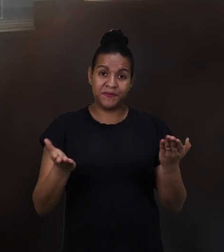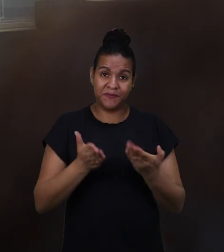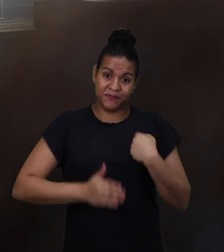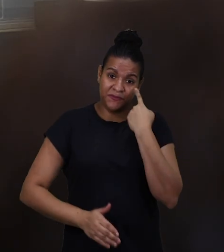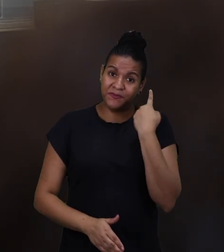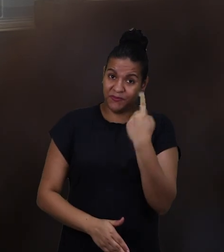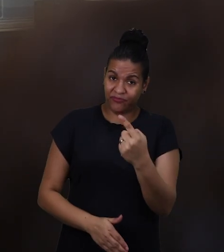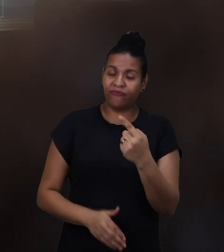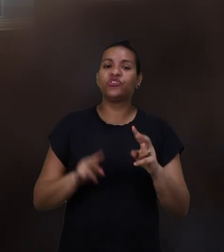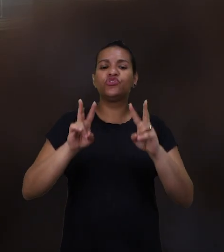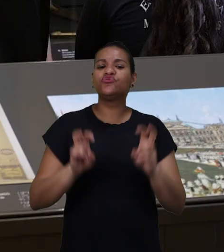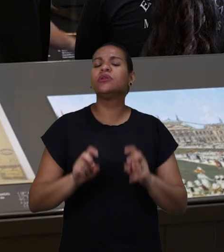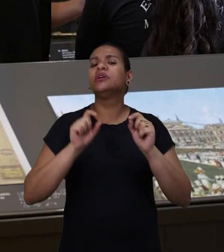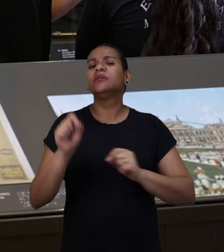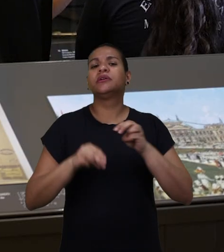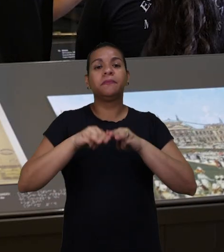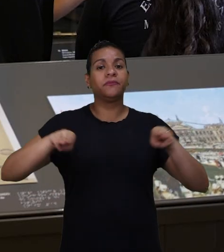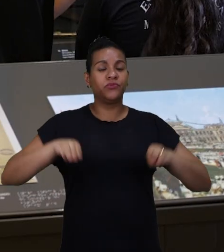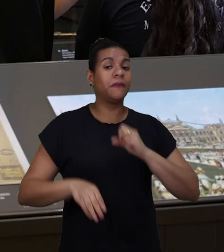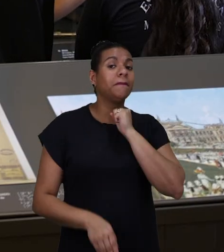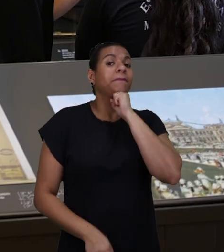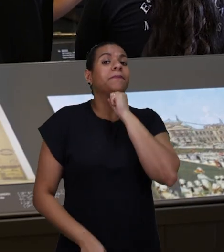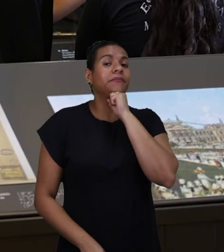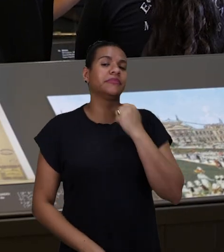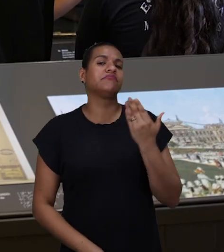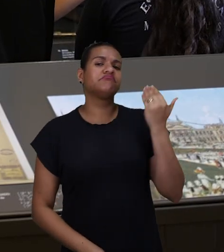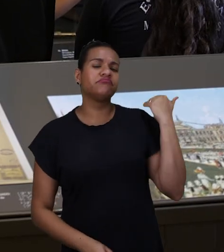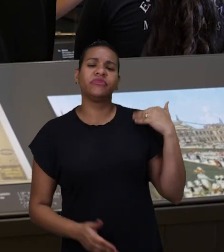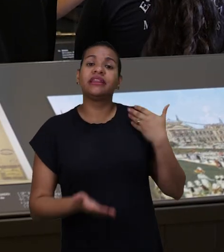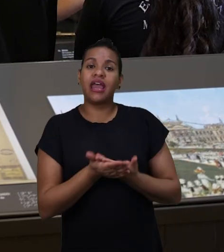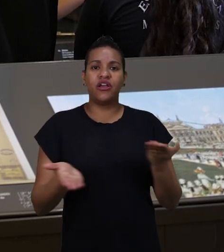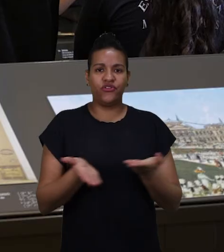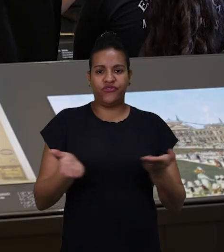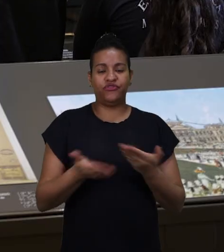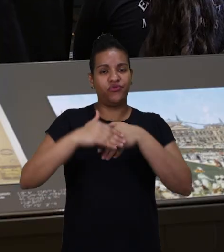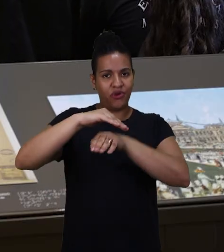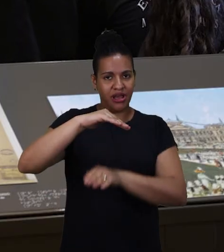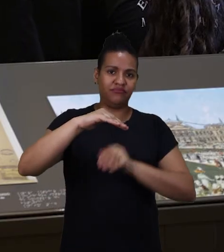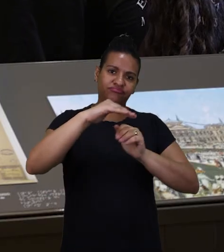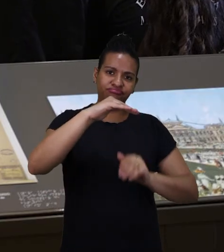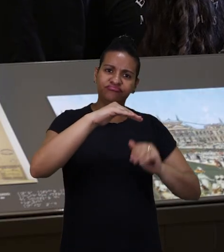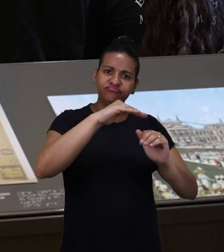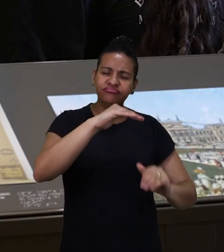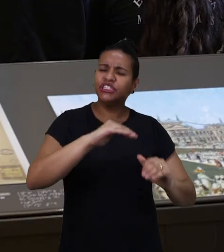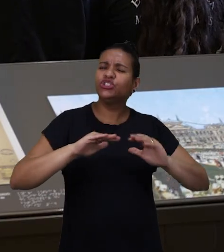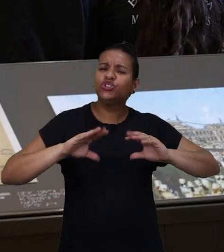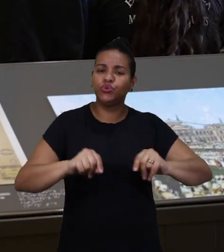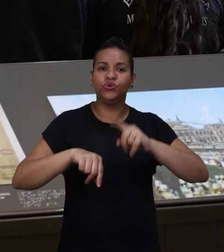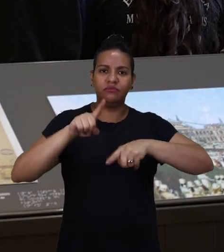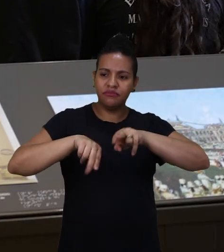Nessa vitrine que a gente está vendo aqui, que são as tipologias que o Museu do Ipiranga, o Museu Paulista, guarda hoje nos seus